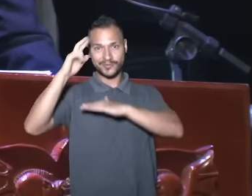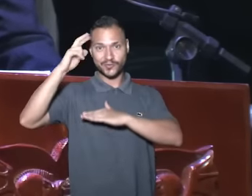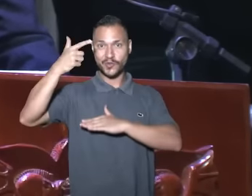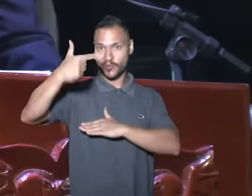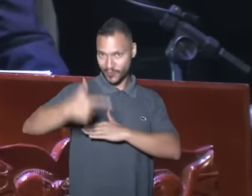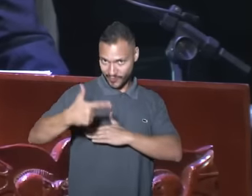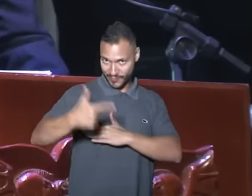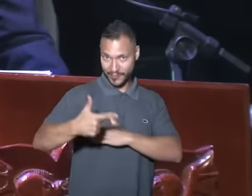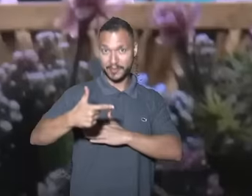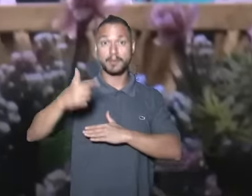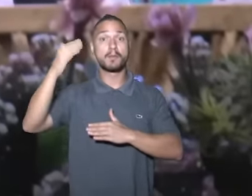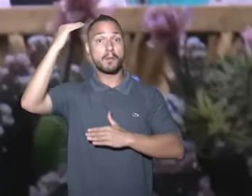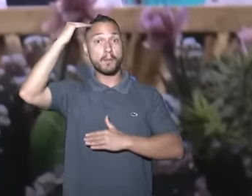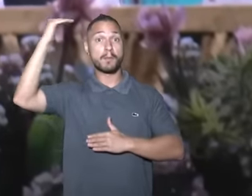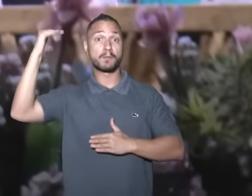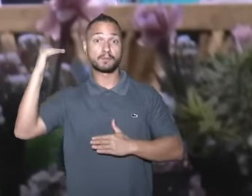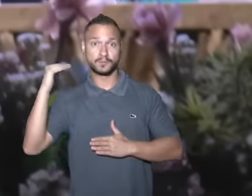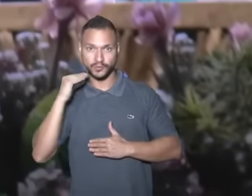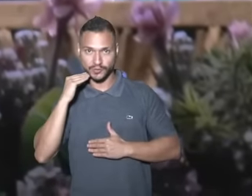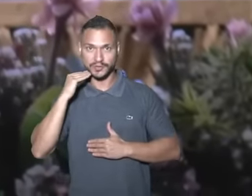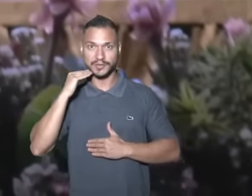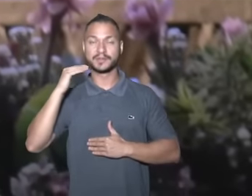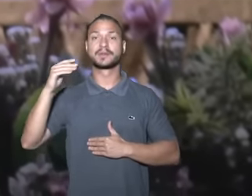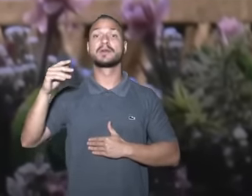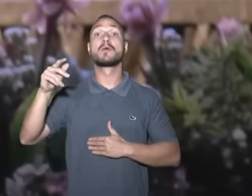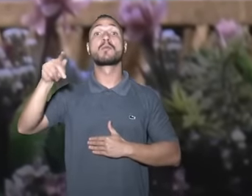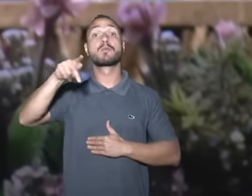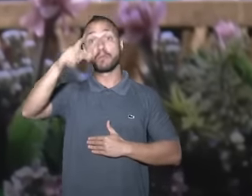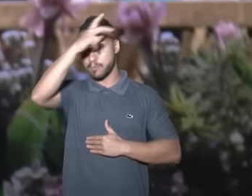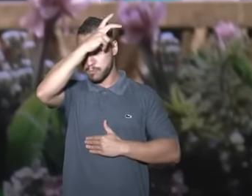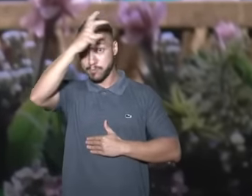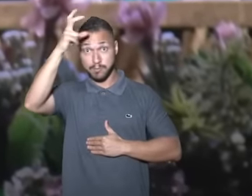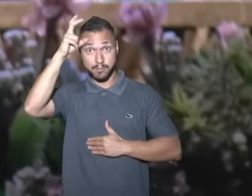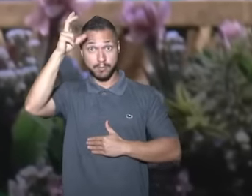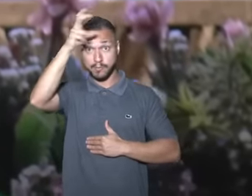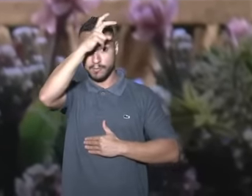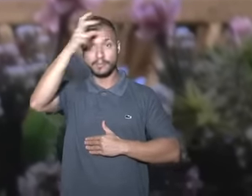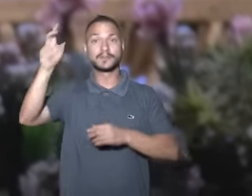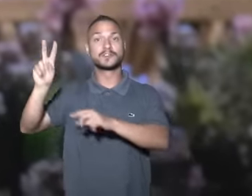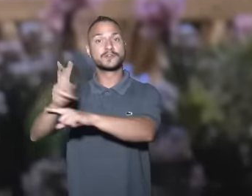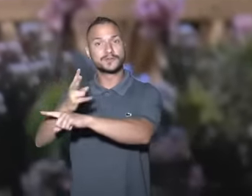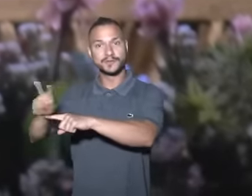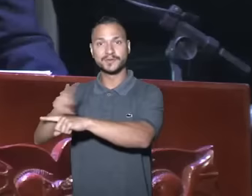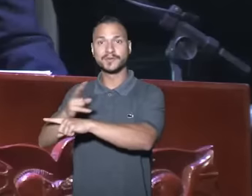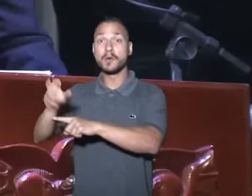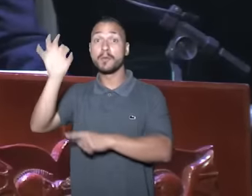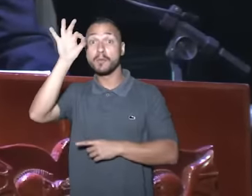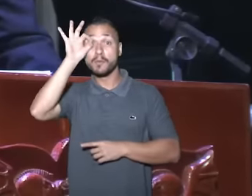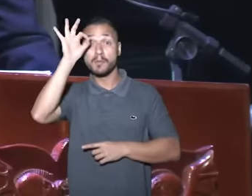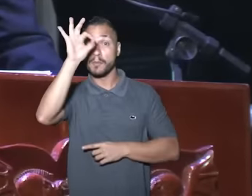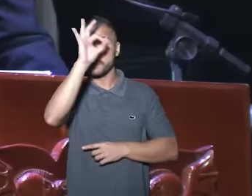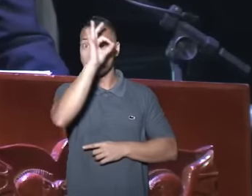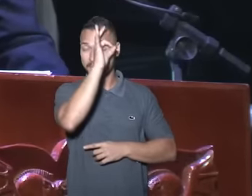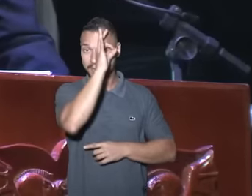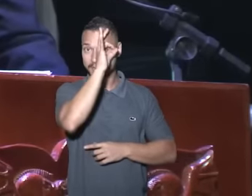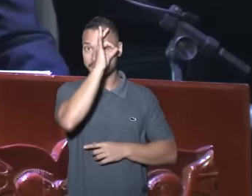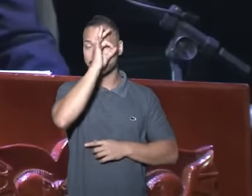Rejane Nascentes. O prefeito municipal de Viçosa, senhor Raimundo Nonato